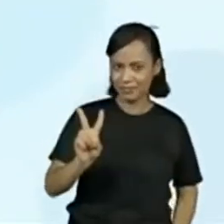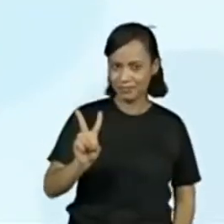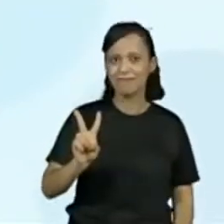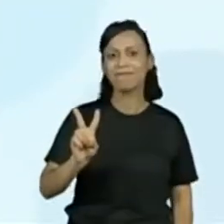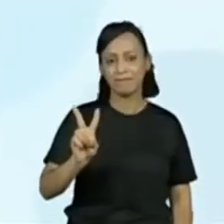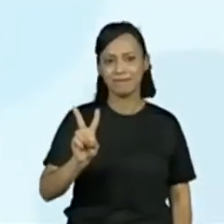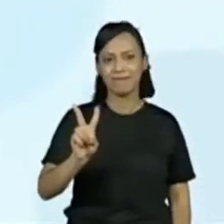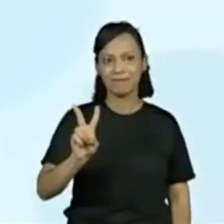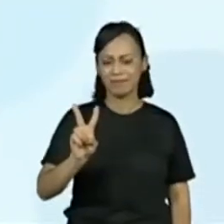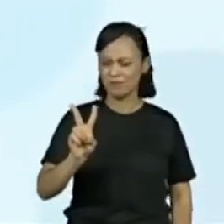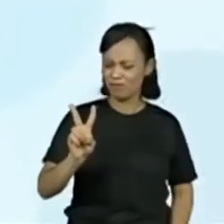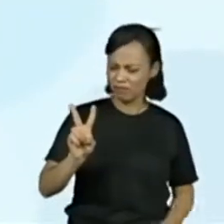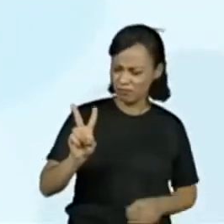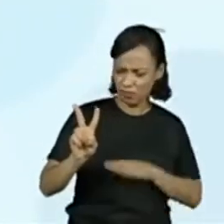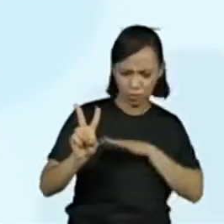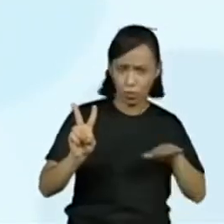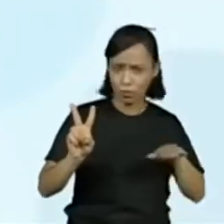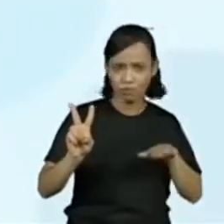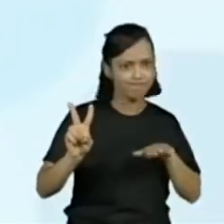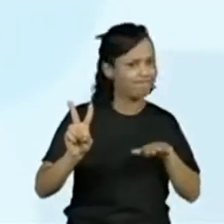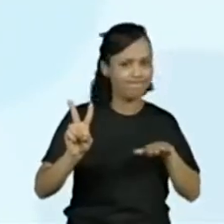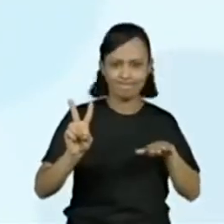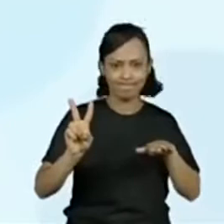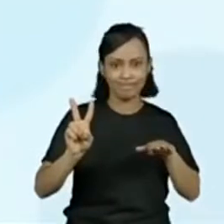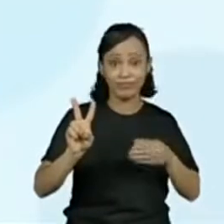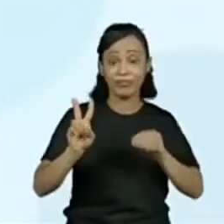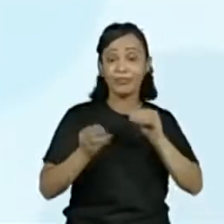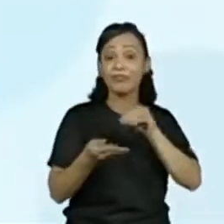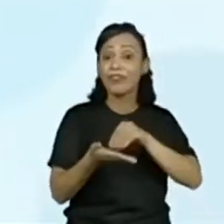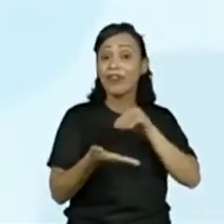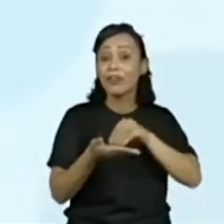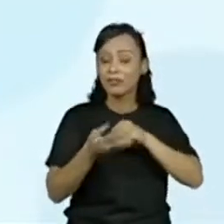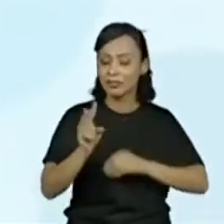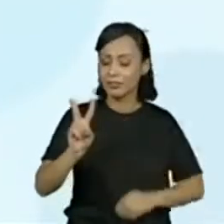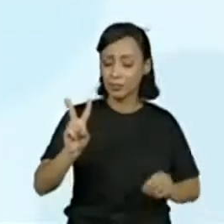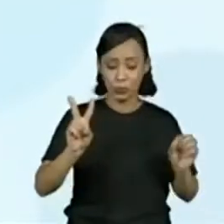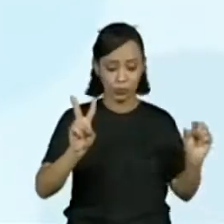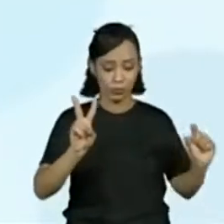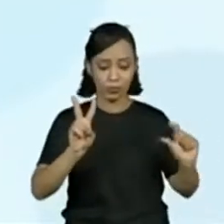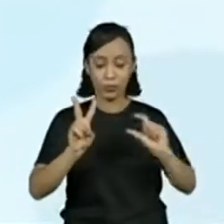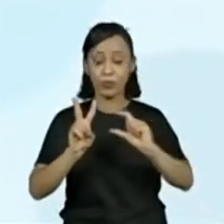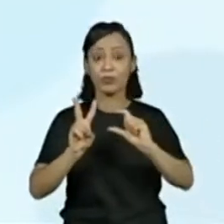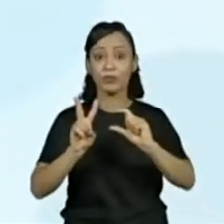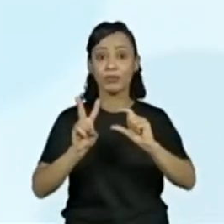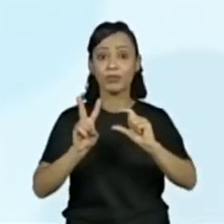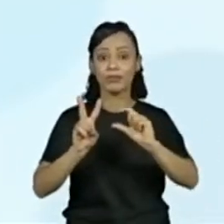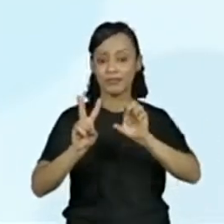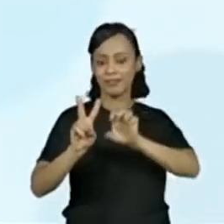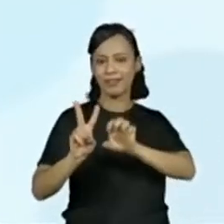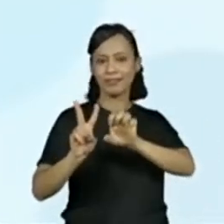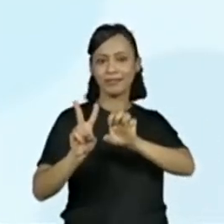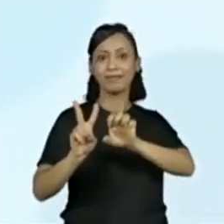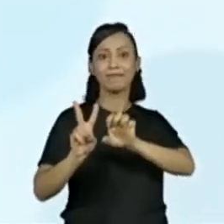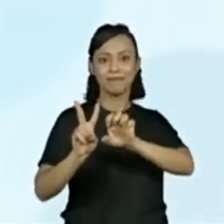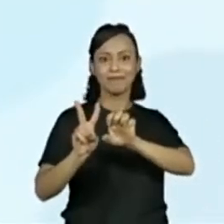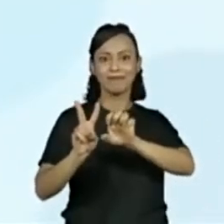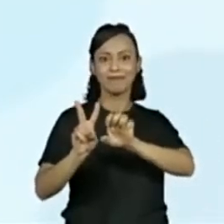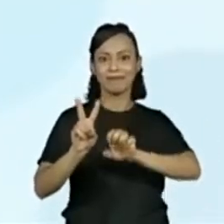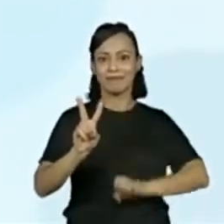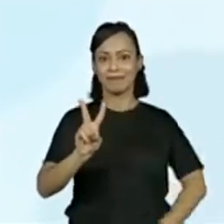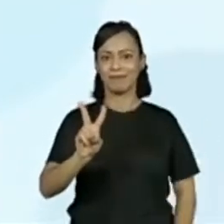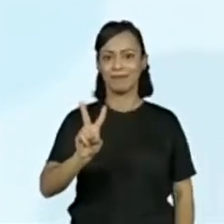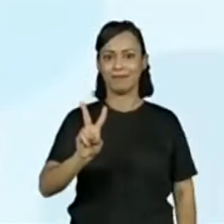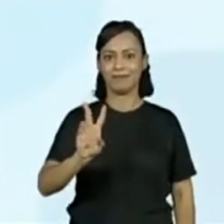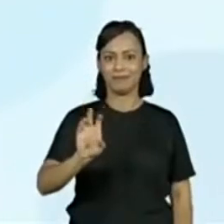ah ah mas ela só vivia sozinha não lê conta precisa de ver precisa doer nossa